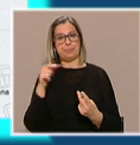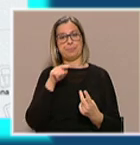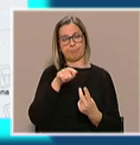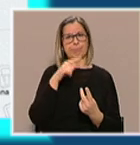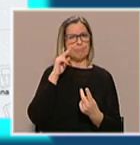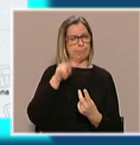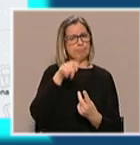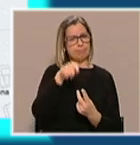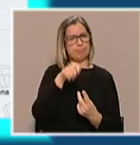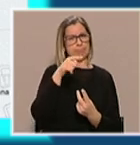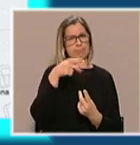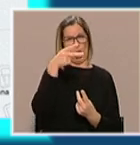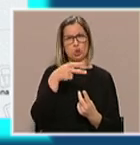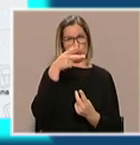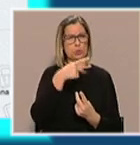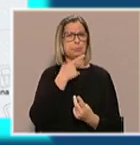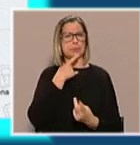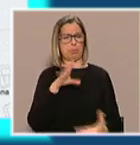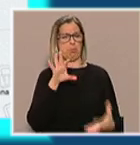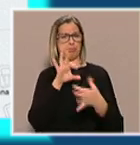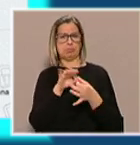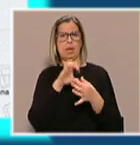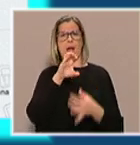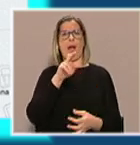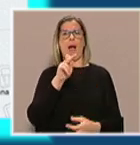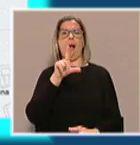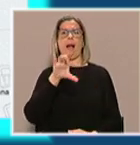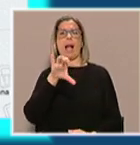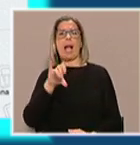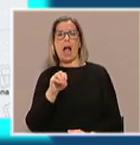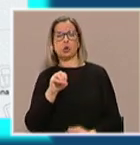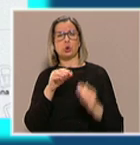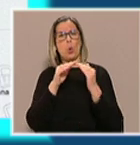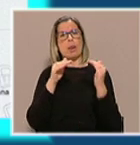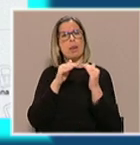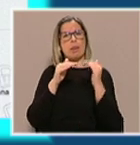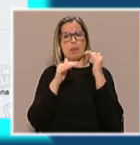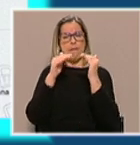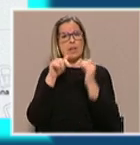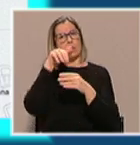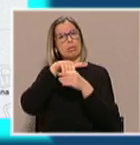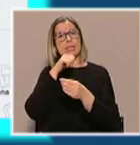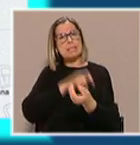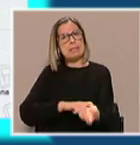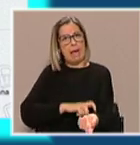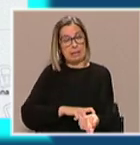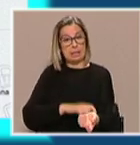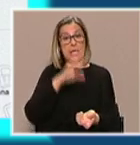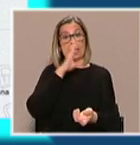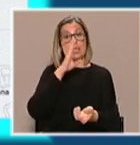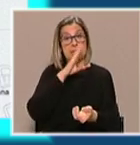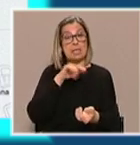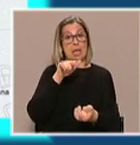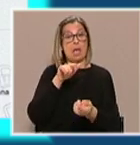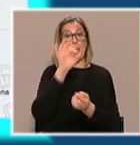modo a regular os níveis de cálcio no sangue. Quando a concentração de cálcio no sangue é acima do